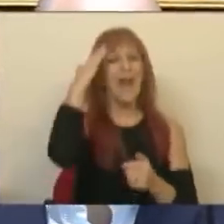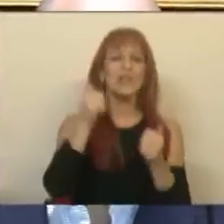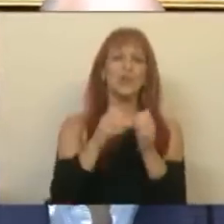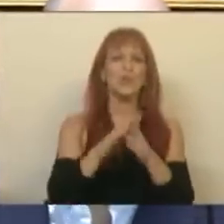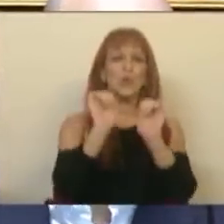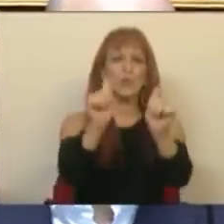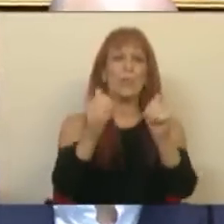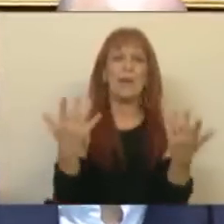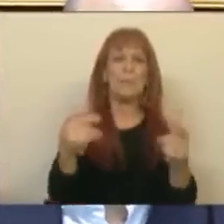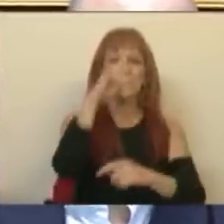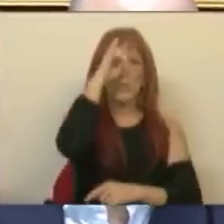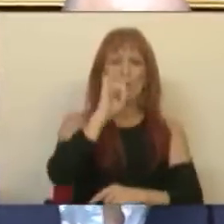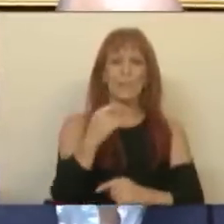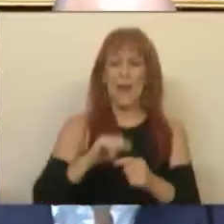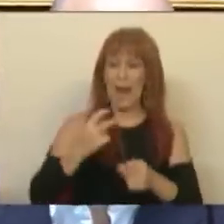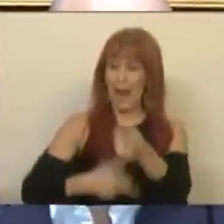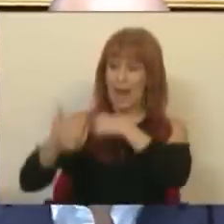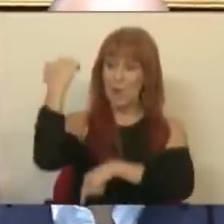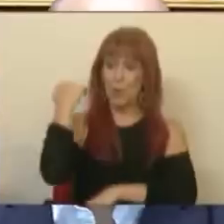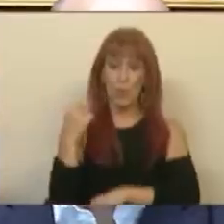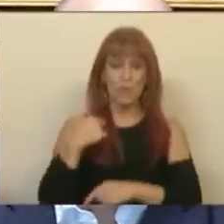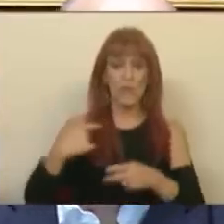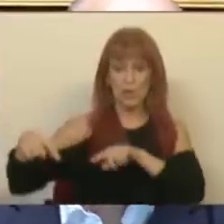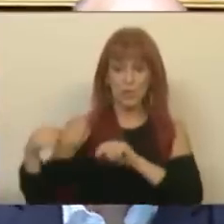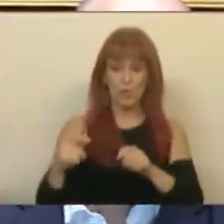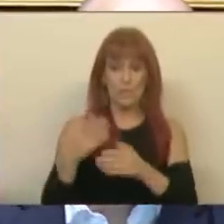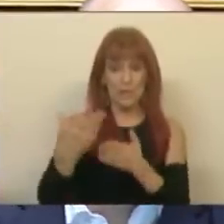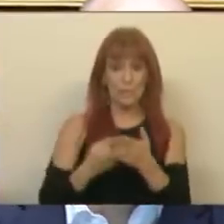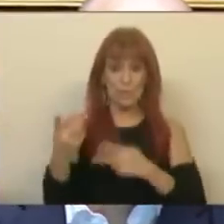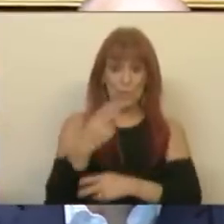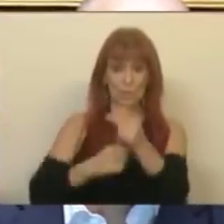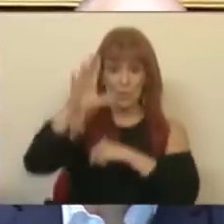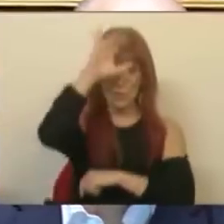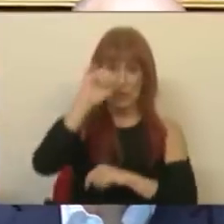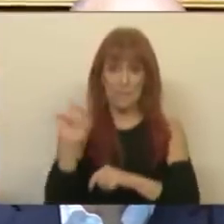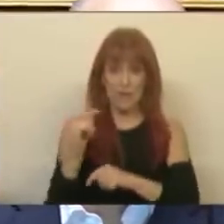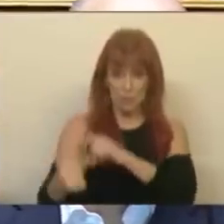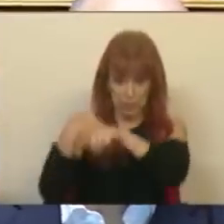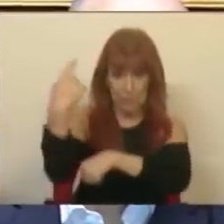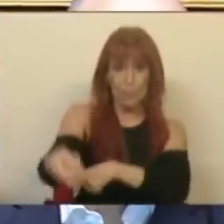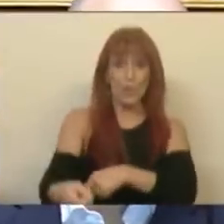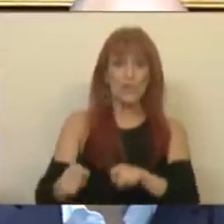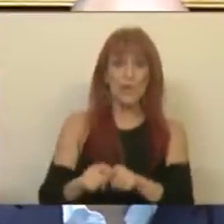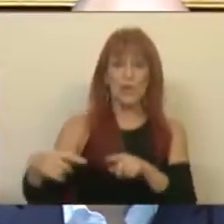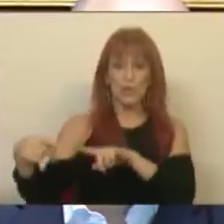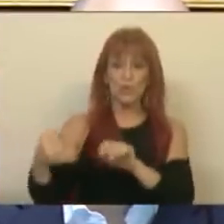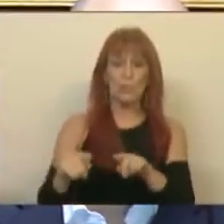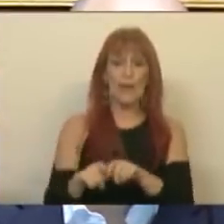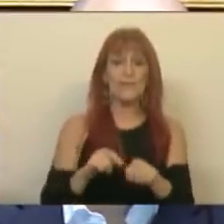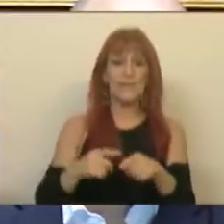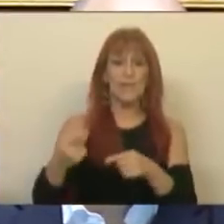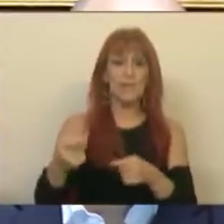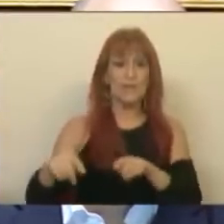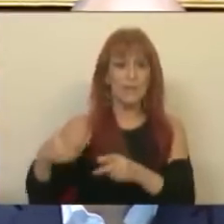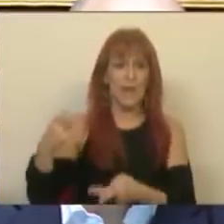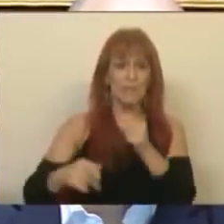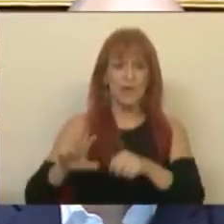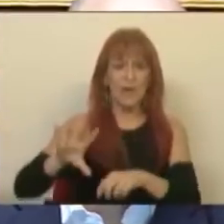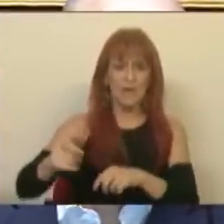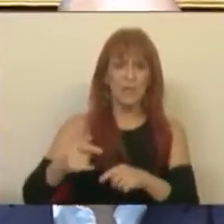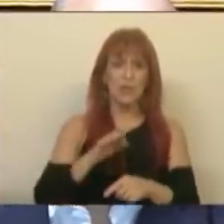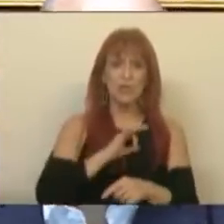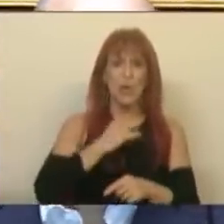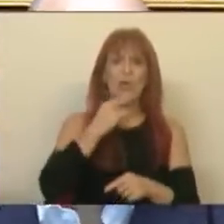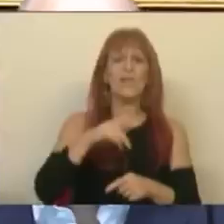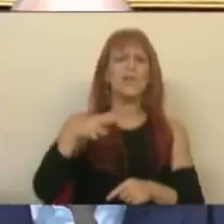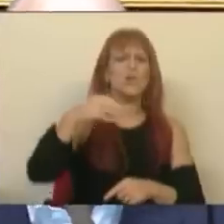só que eu lembro-me que há um ano também tínhamos discutido uma Moção de sensor e um mês depois o debate do estado da Nação e dizia o